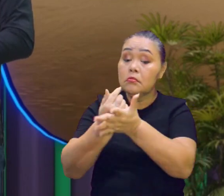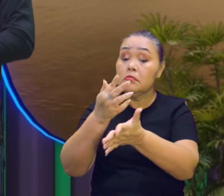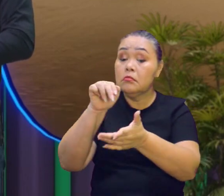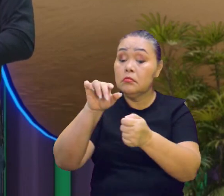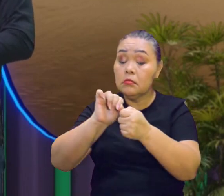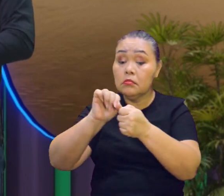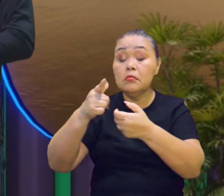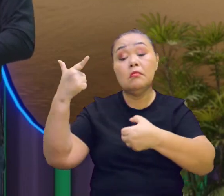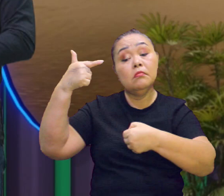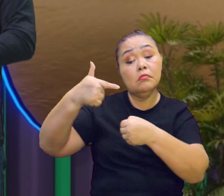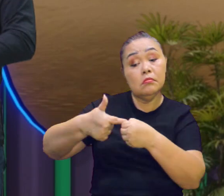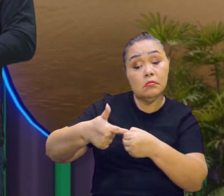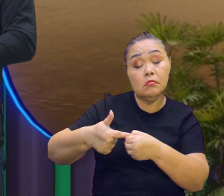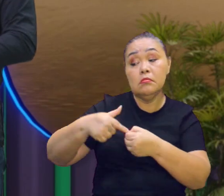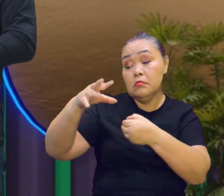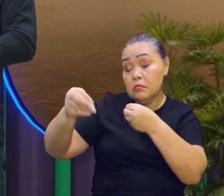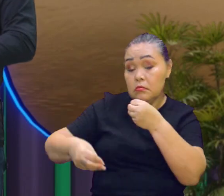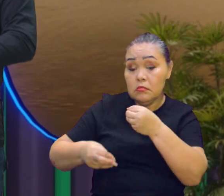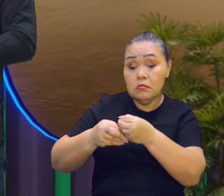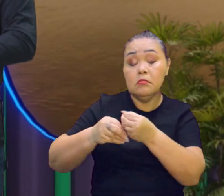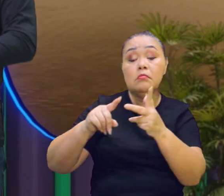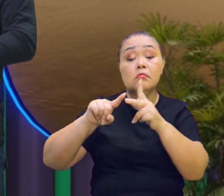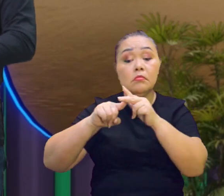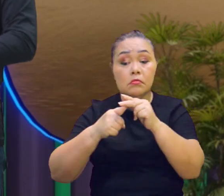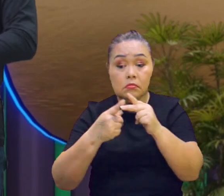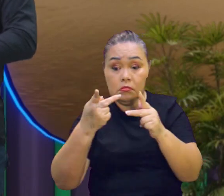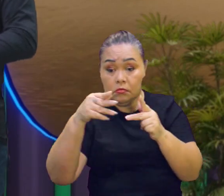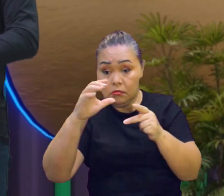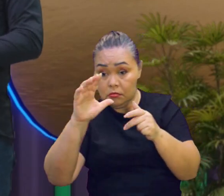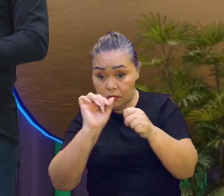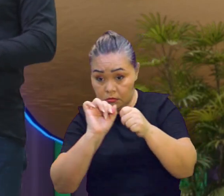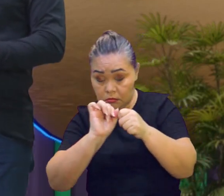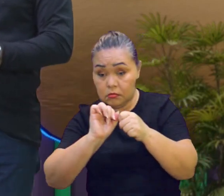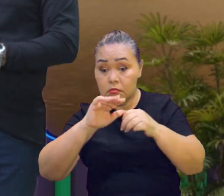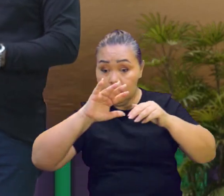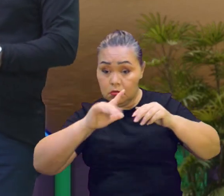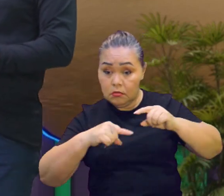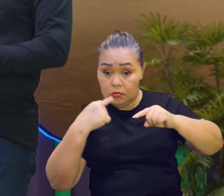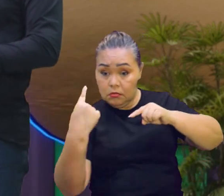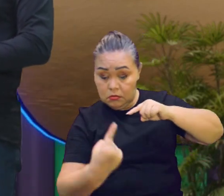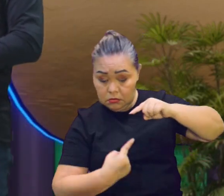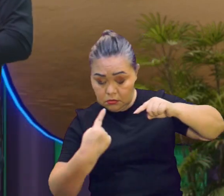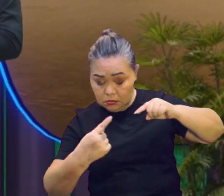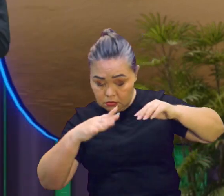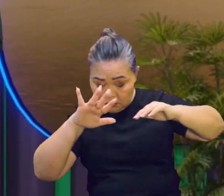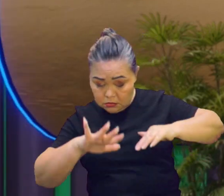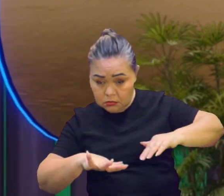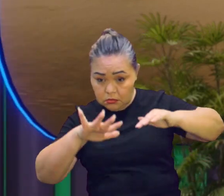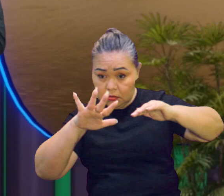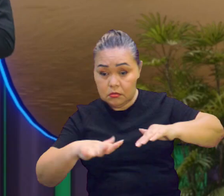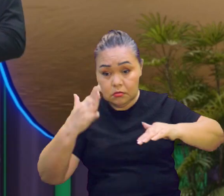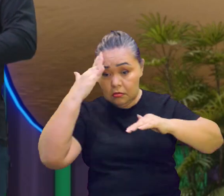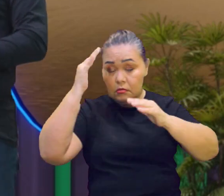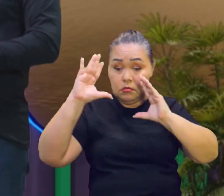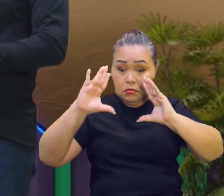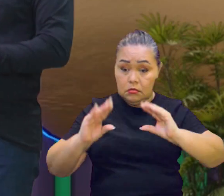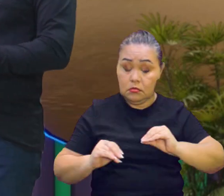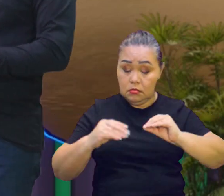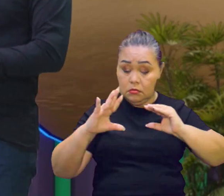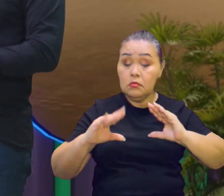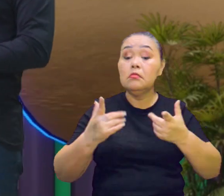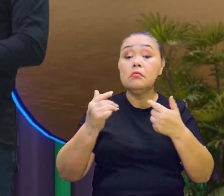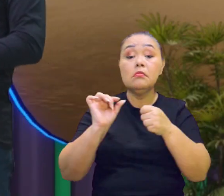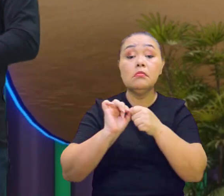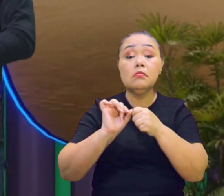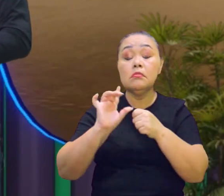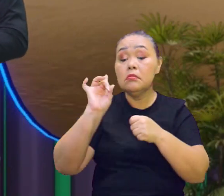tem o valor do combustível, as peças do caminhão, porque caminhão quebra-mola, né? Quebra-mola, fura pneu, amortecedor, por